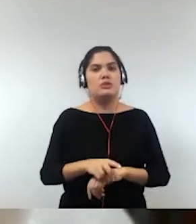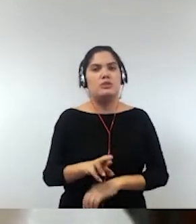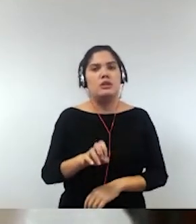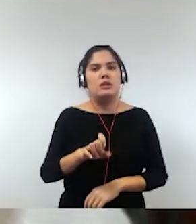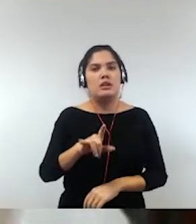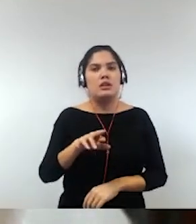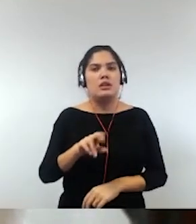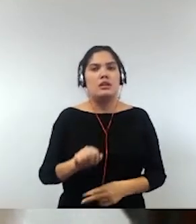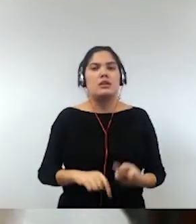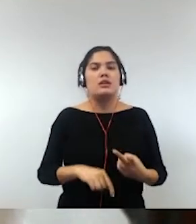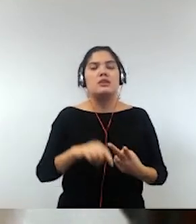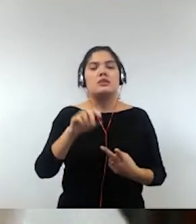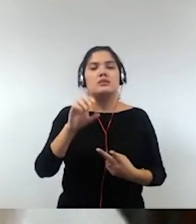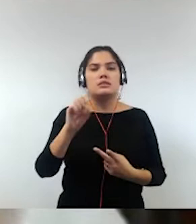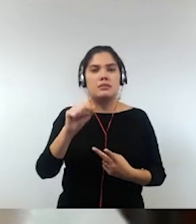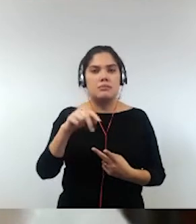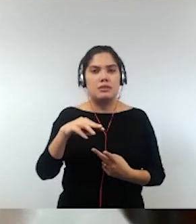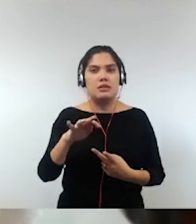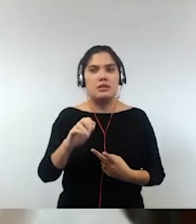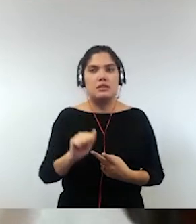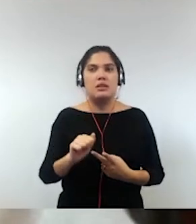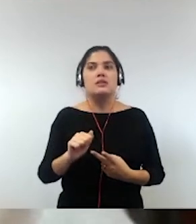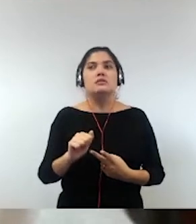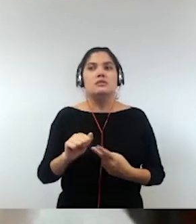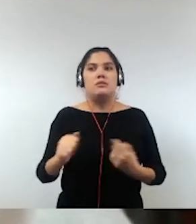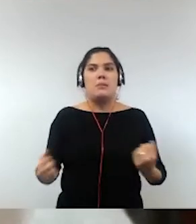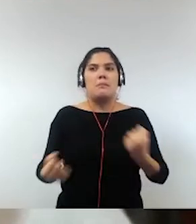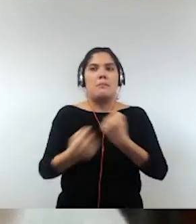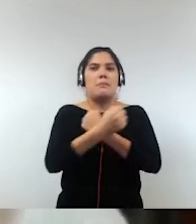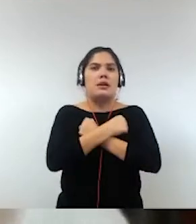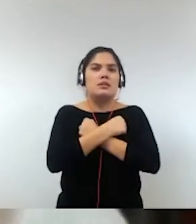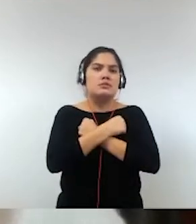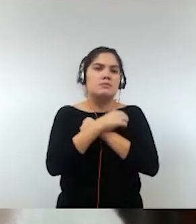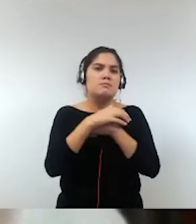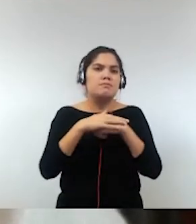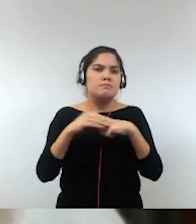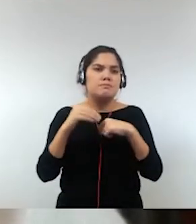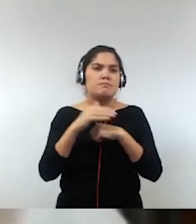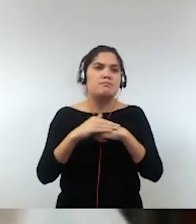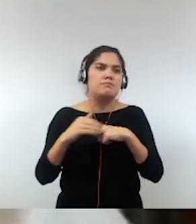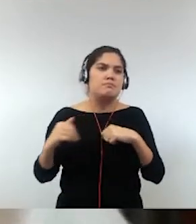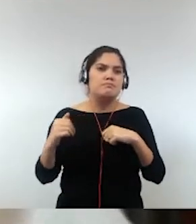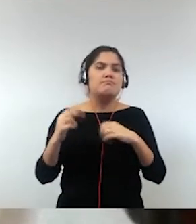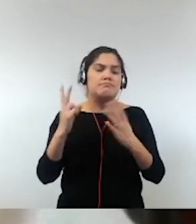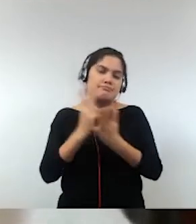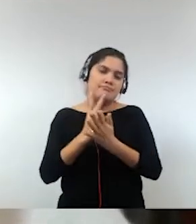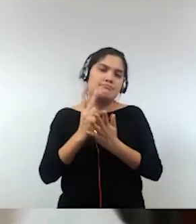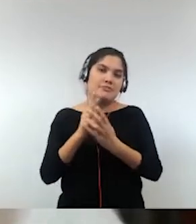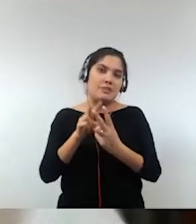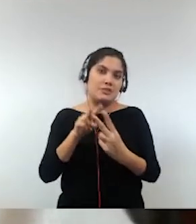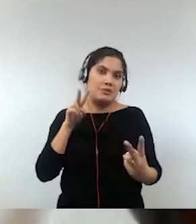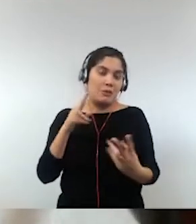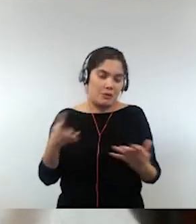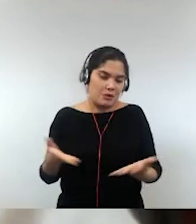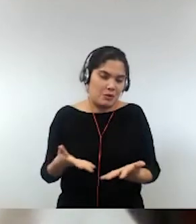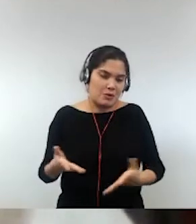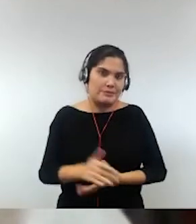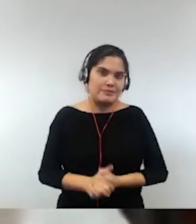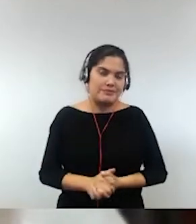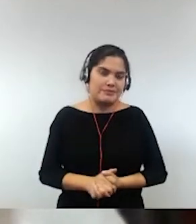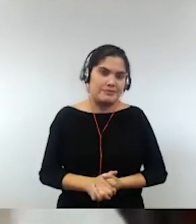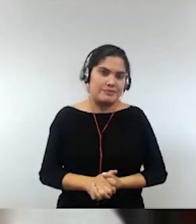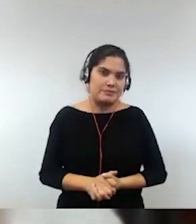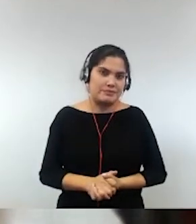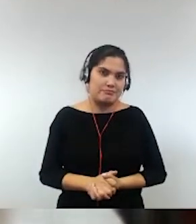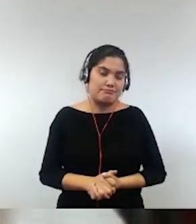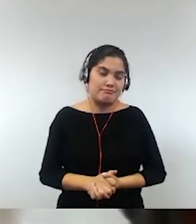Eric, Samantha, Juliana, com um abraço assim, muito, muito afetuoso, embora virtual, por hora, né? Como